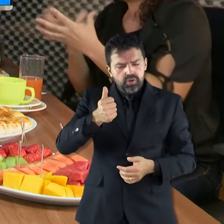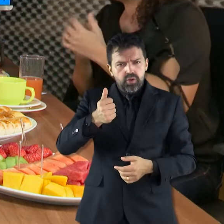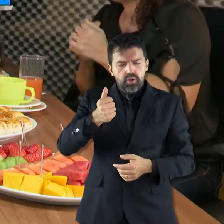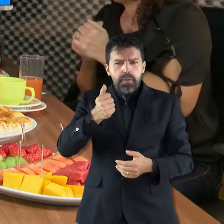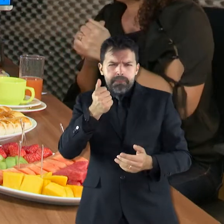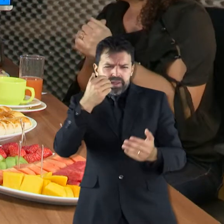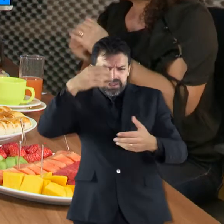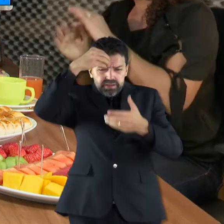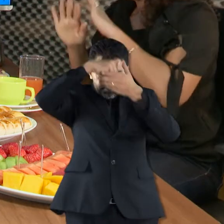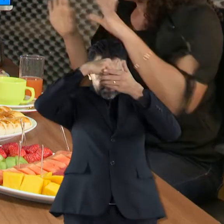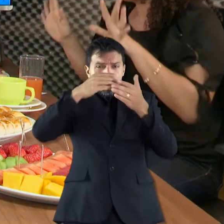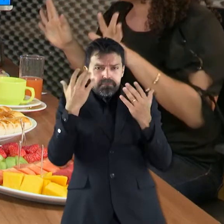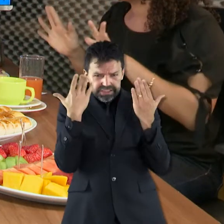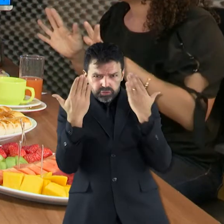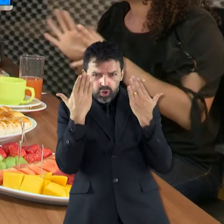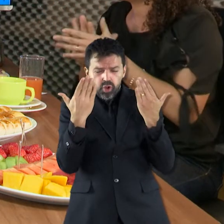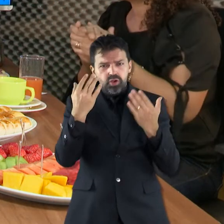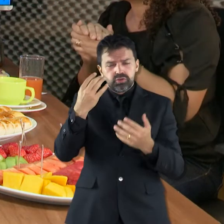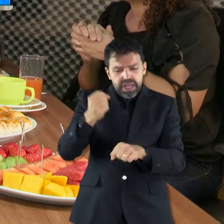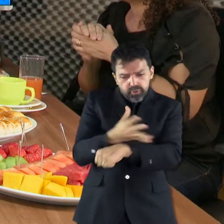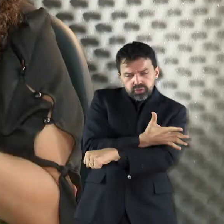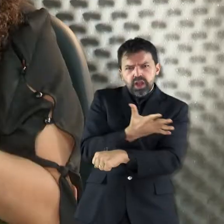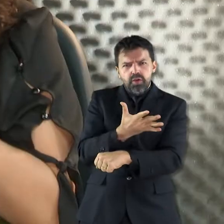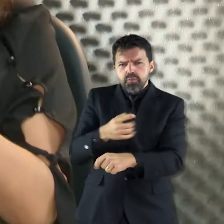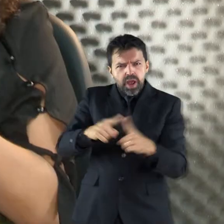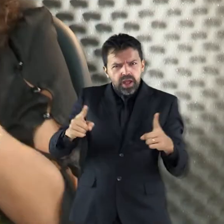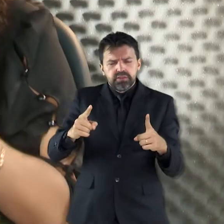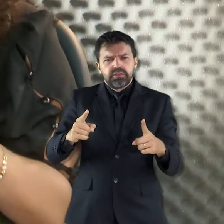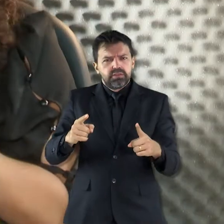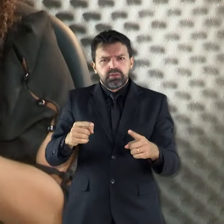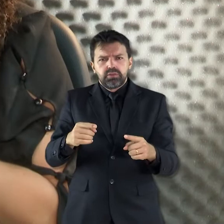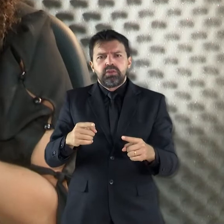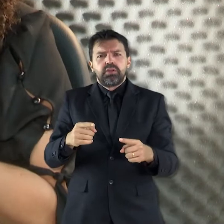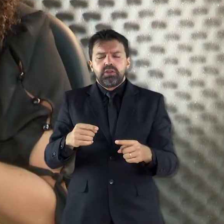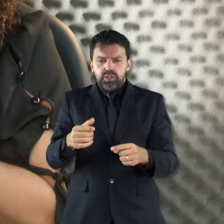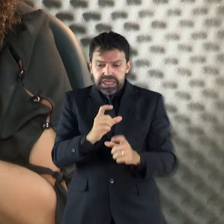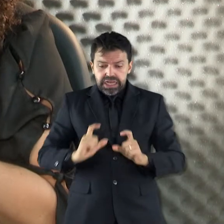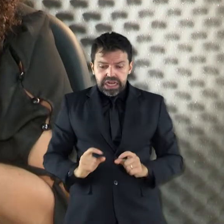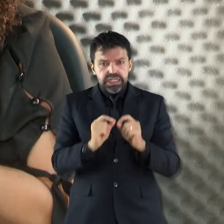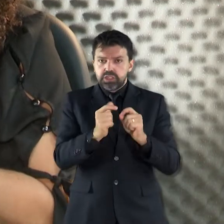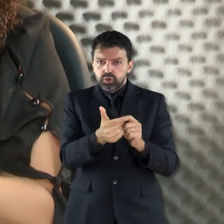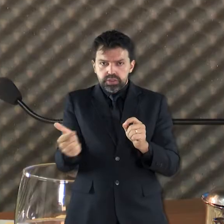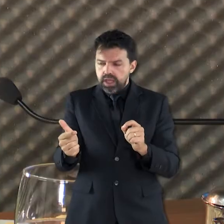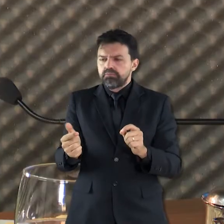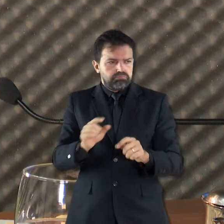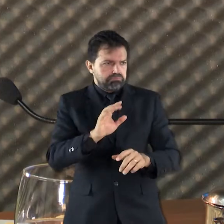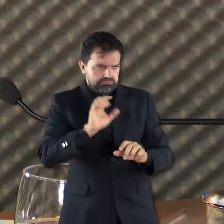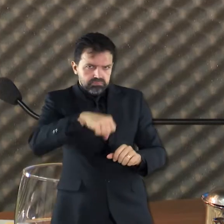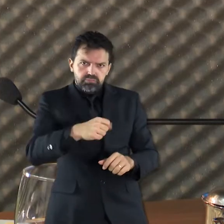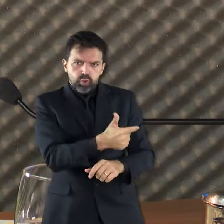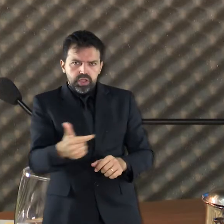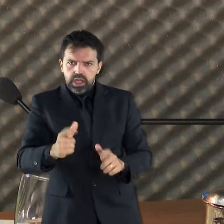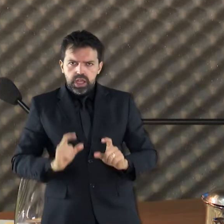está se sentindo bem, mas tem alguma coisa aí que ainda precise... Você falou que não tem mais o câncer, né? Não, eu tô sem, mas é aquele negócio, né? A